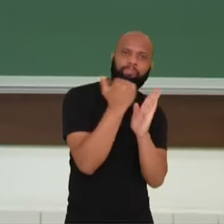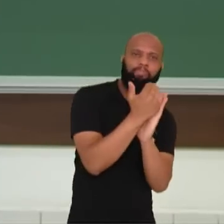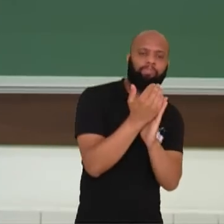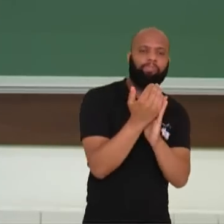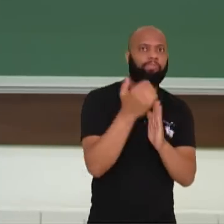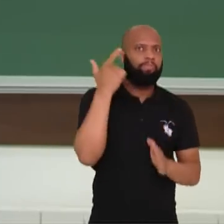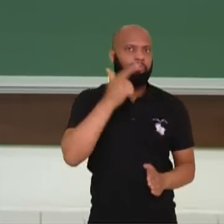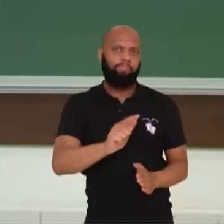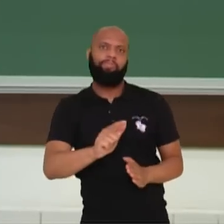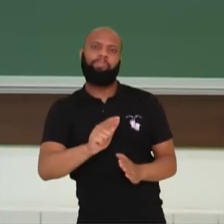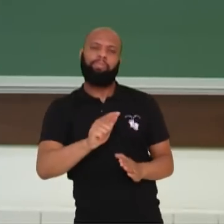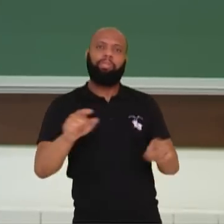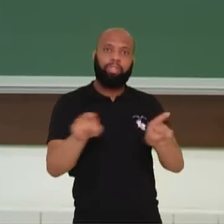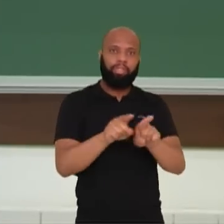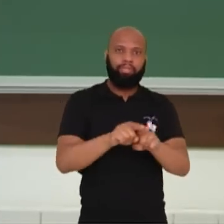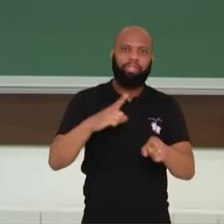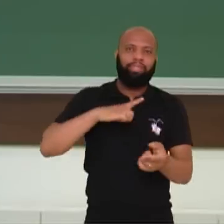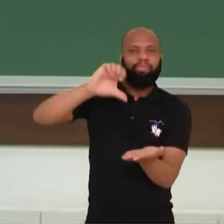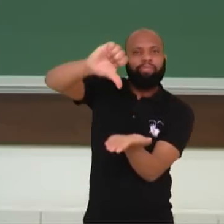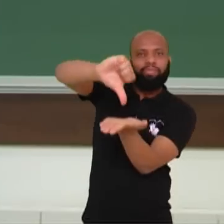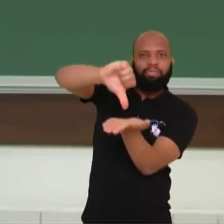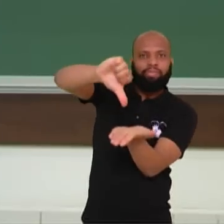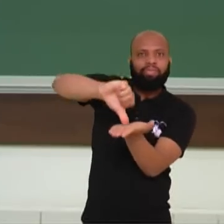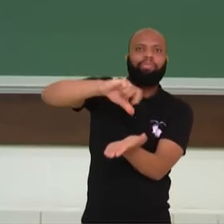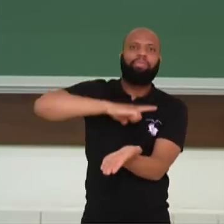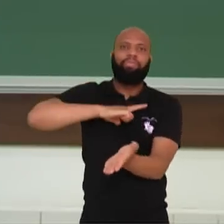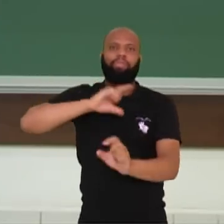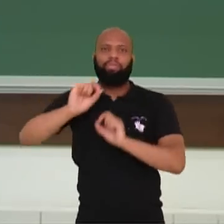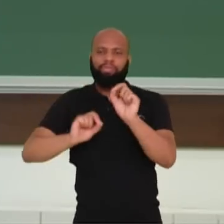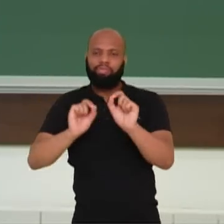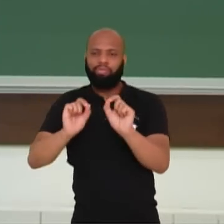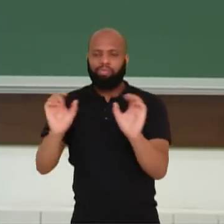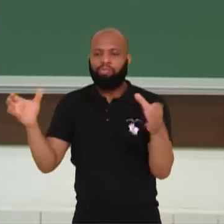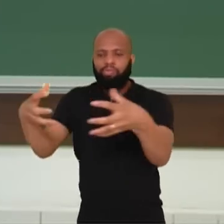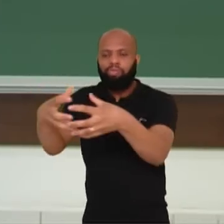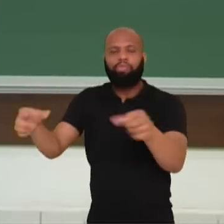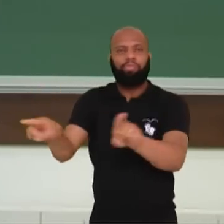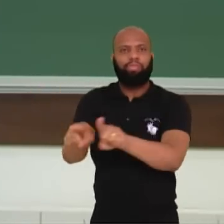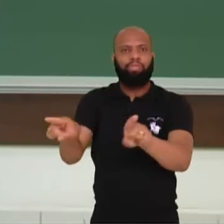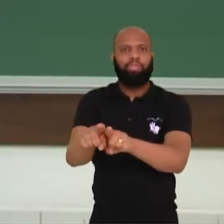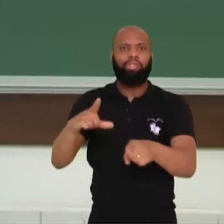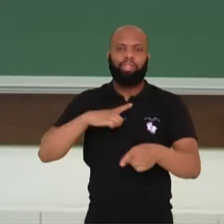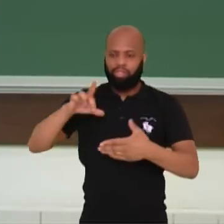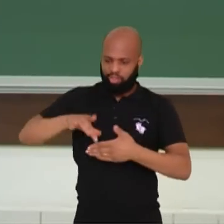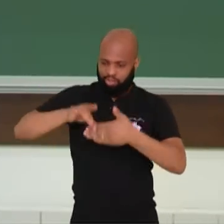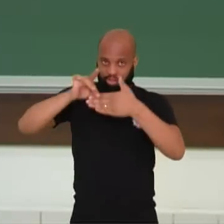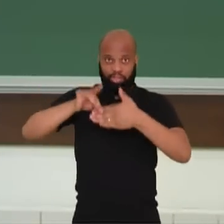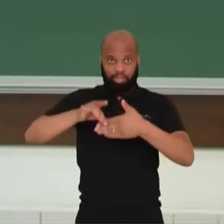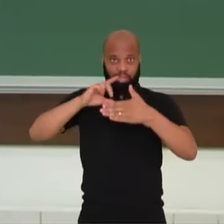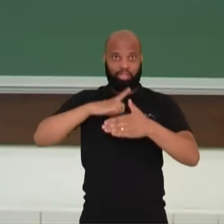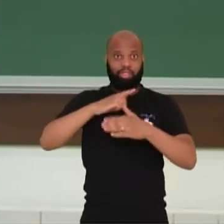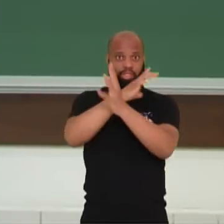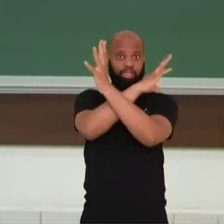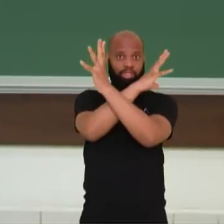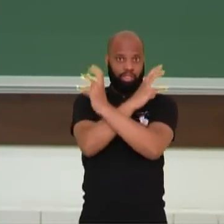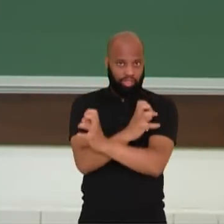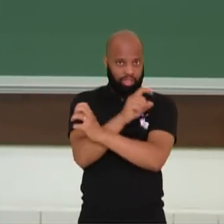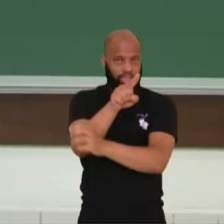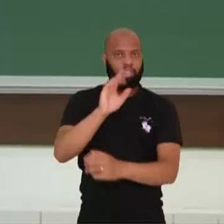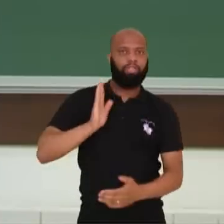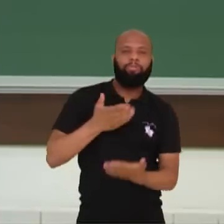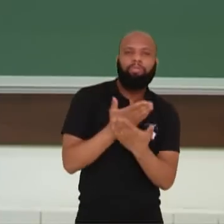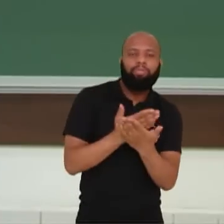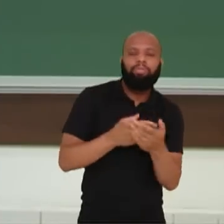Ou Atenas, lembra da Confederação de Delos, a Liga lá, liderada por Esparta, que você já estudou,